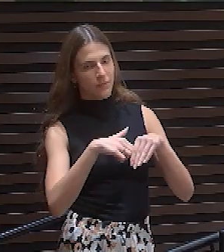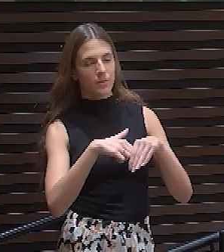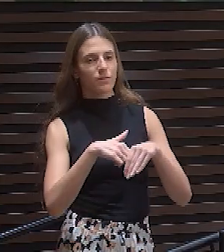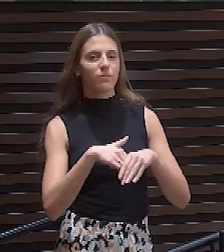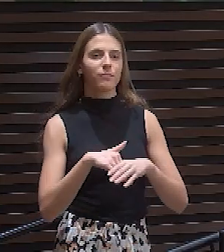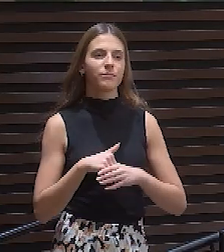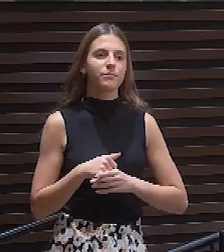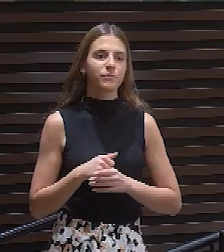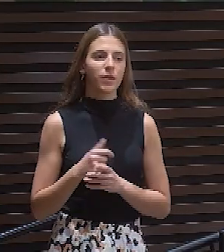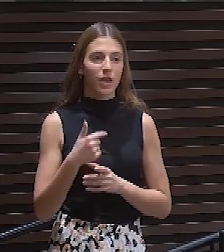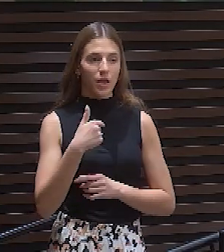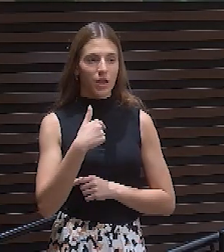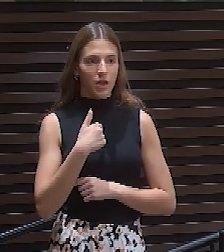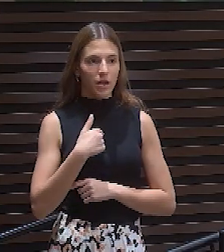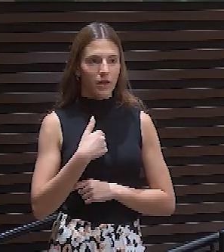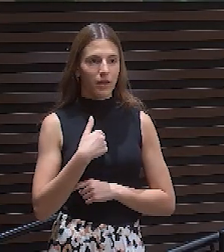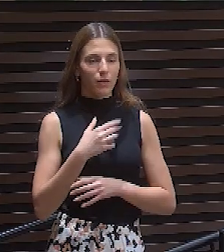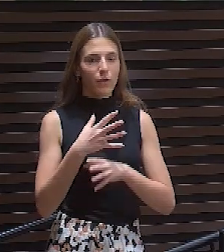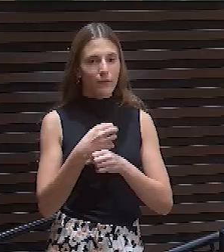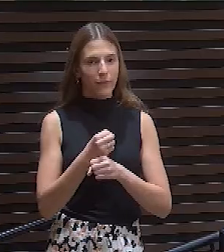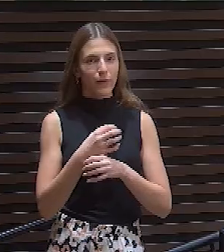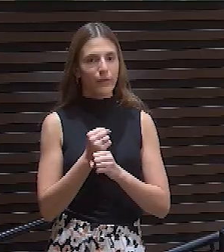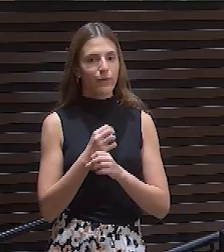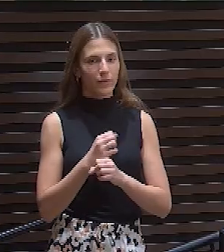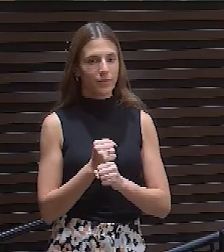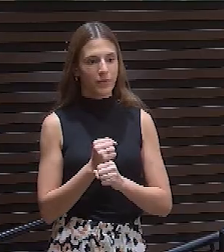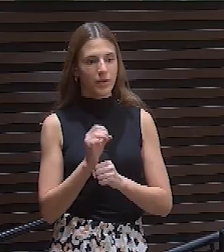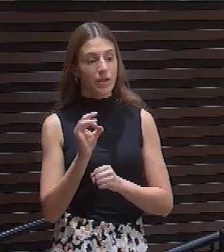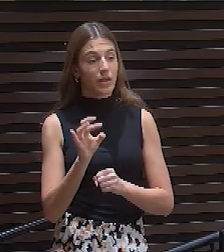Eu fiz uma conta, só dos